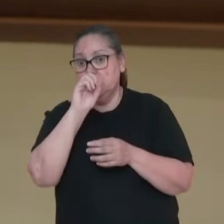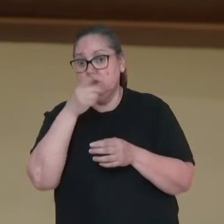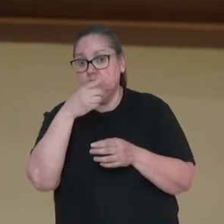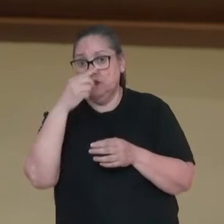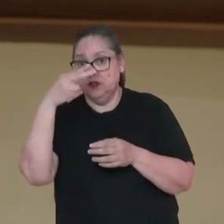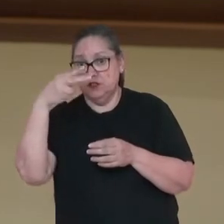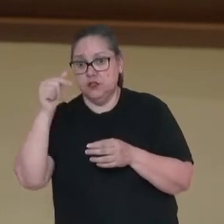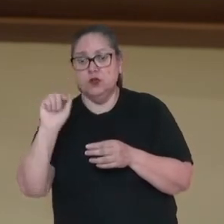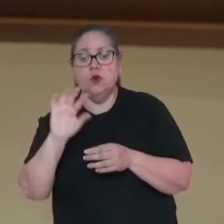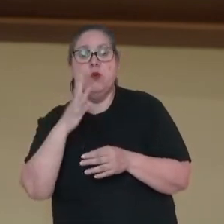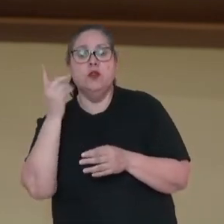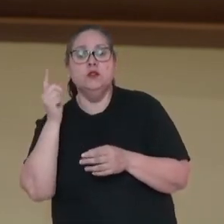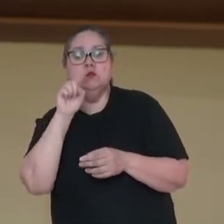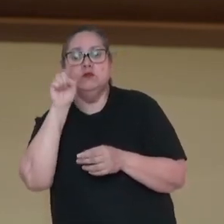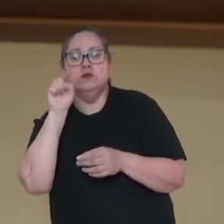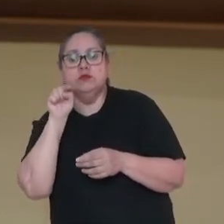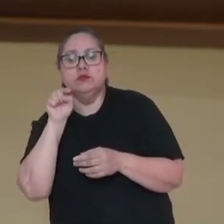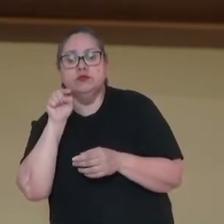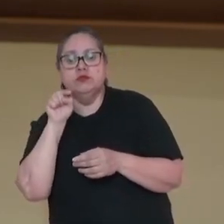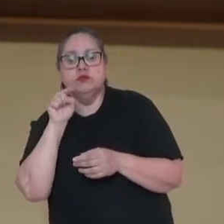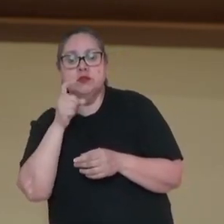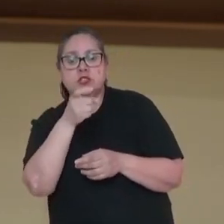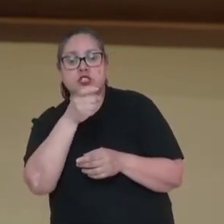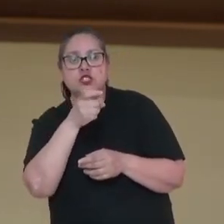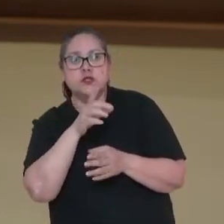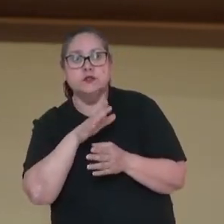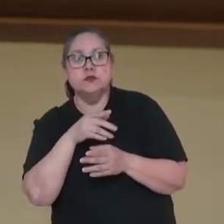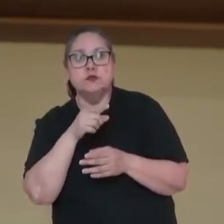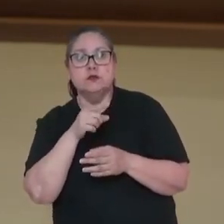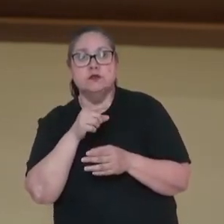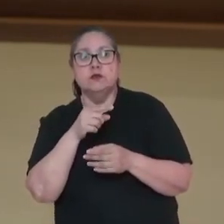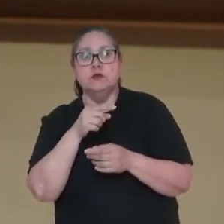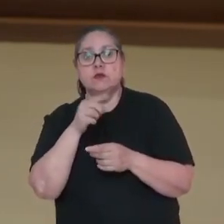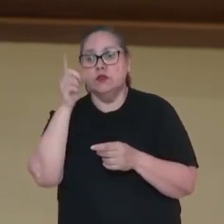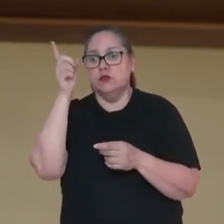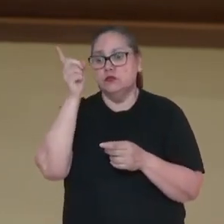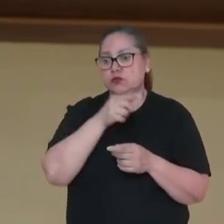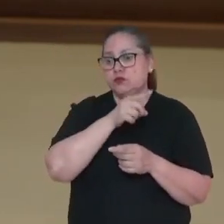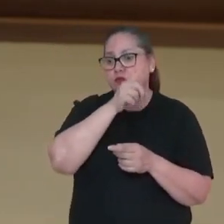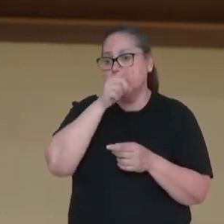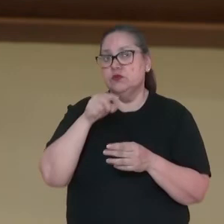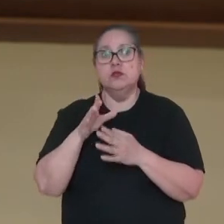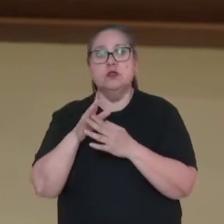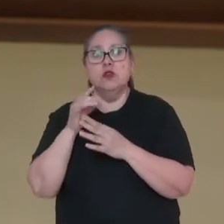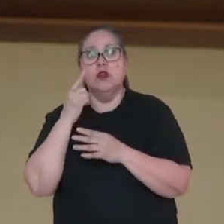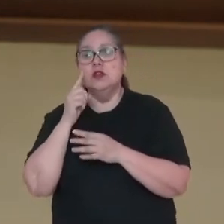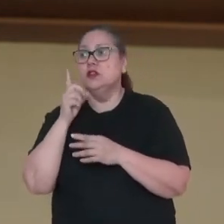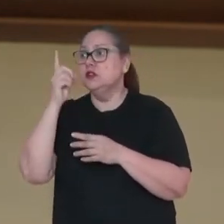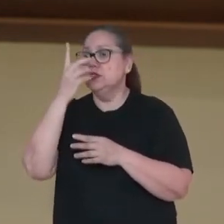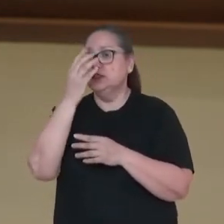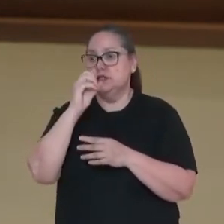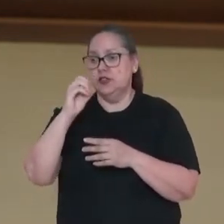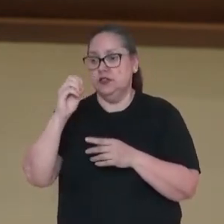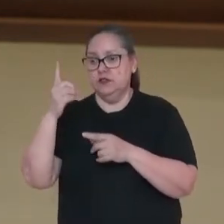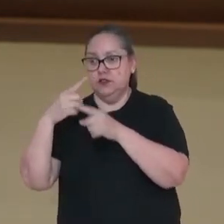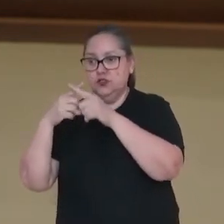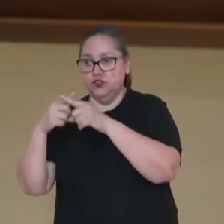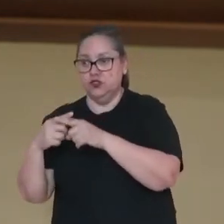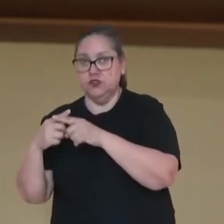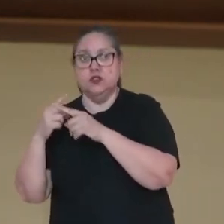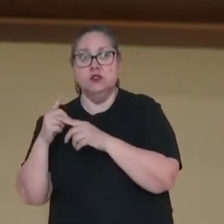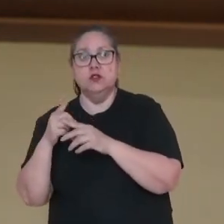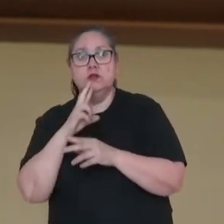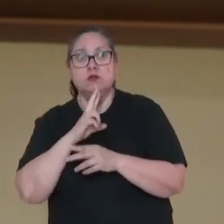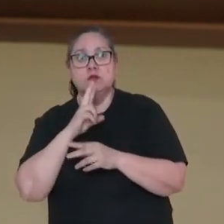0,27, quanto que representa em número de peças? Meio por extremos. Então, 100 vezes x, 100x.